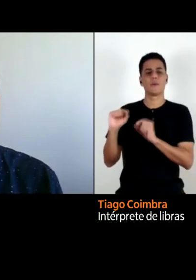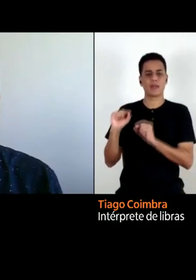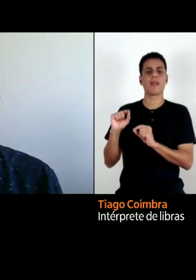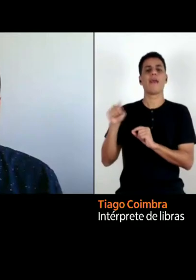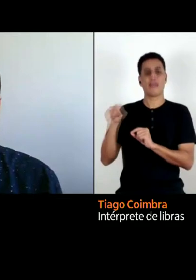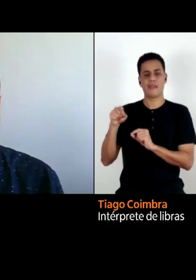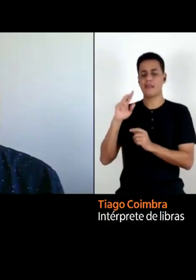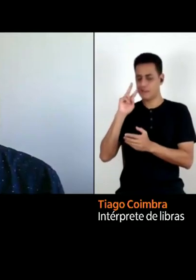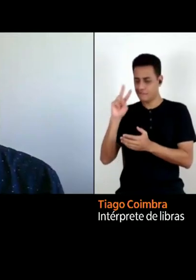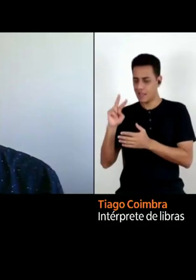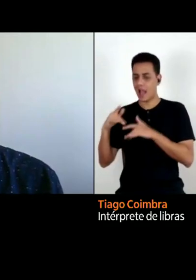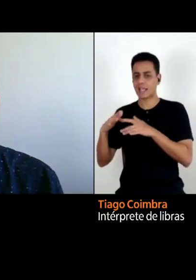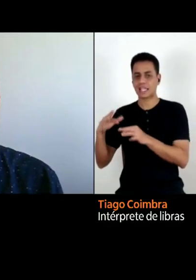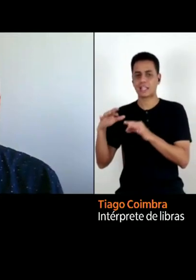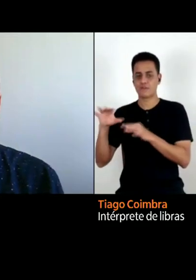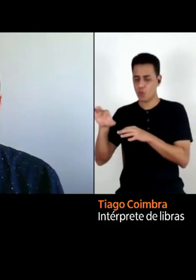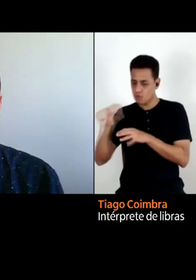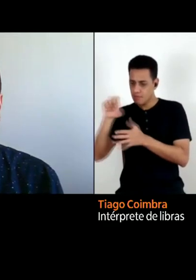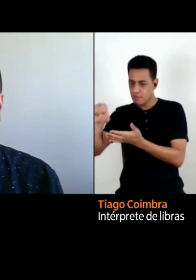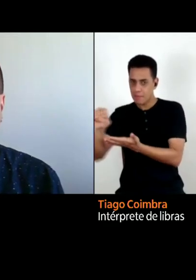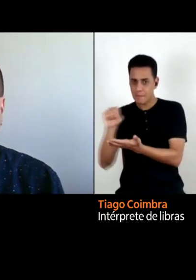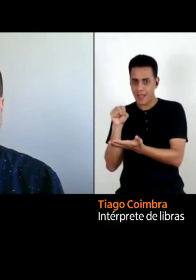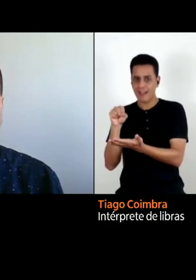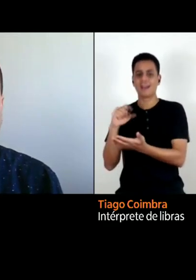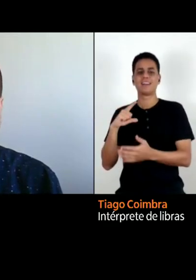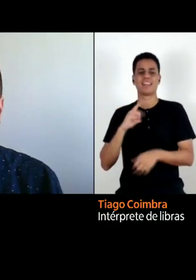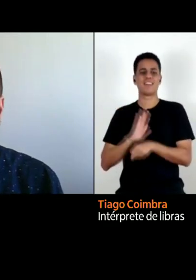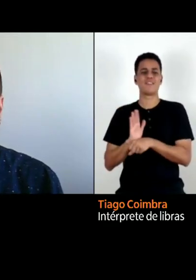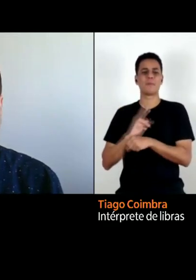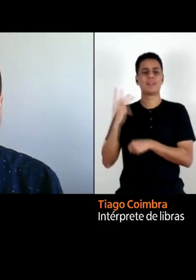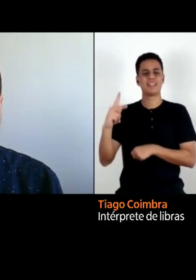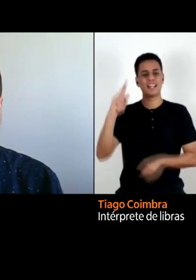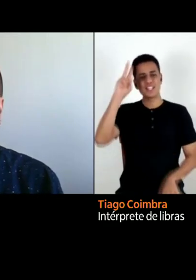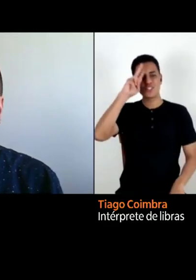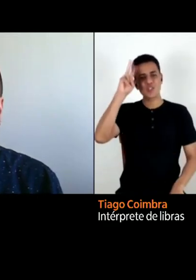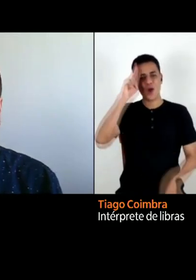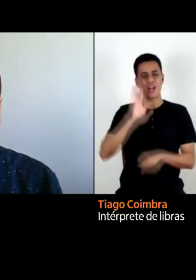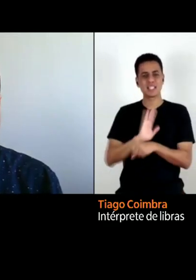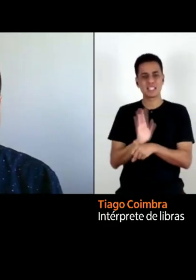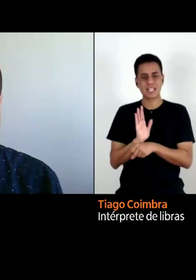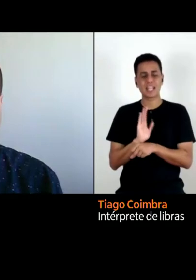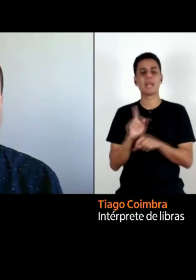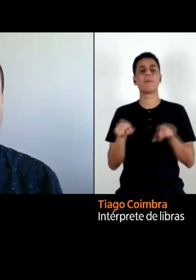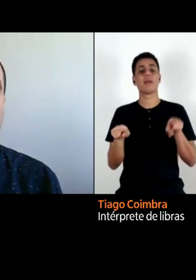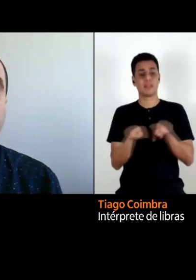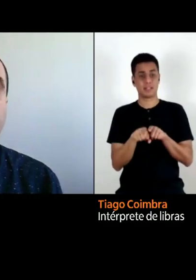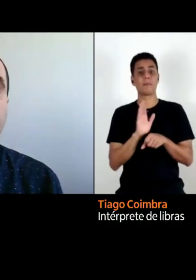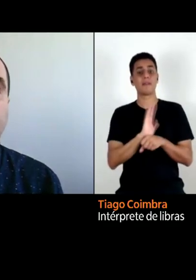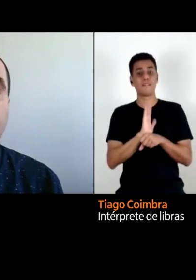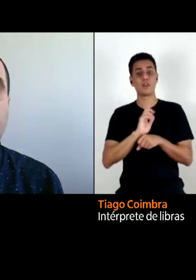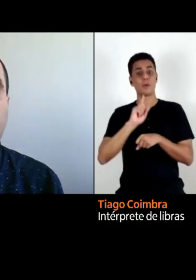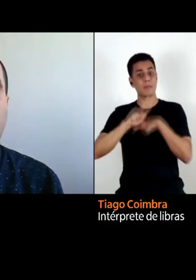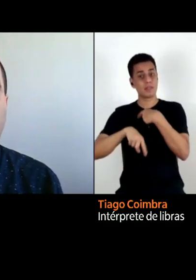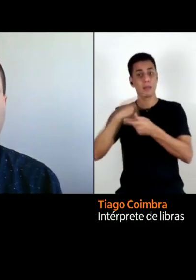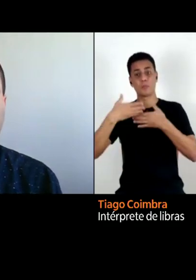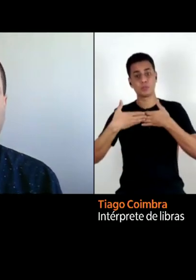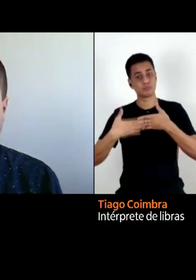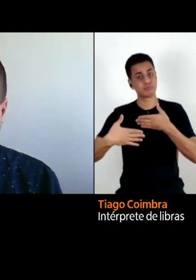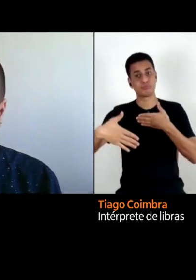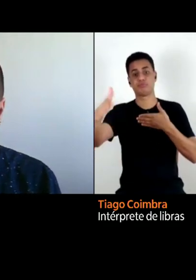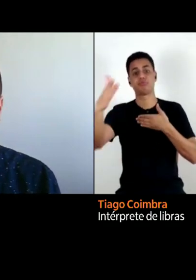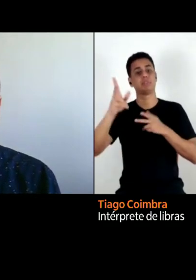monumental série Histórias do Cinema e quase todos os filmes produzidos desde então.